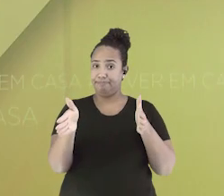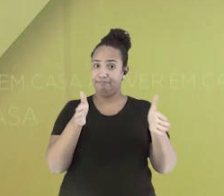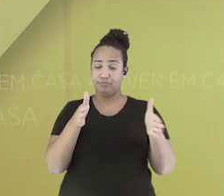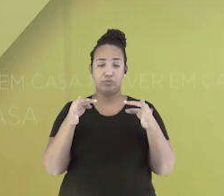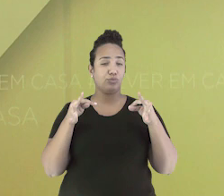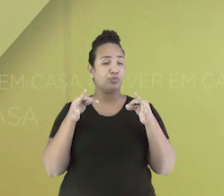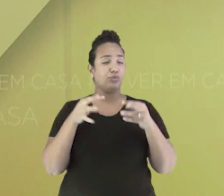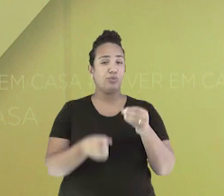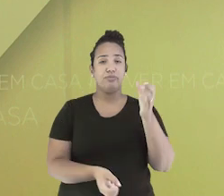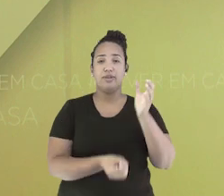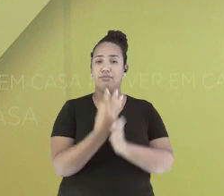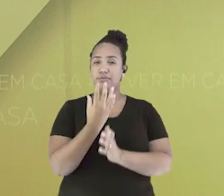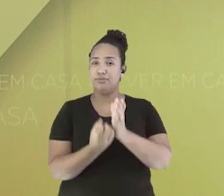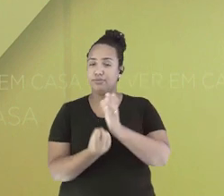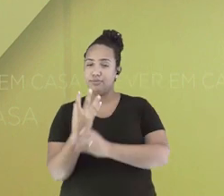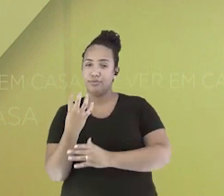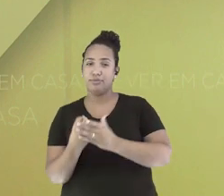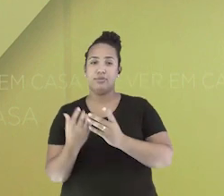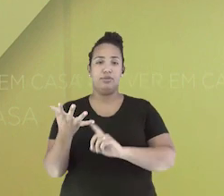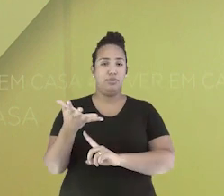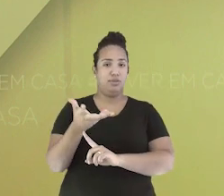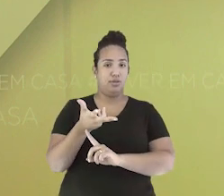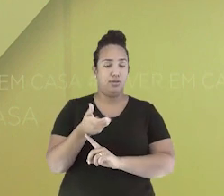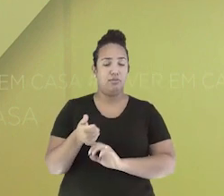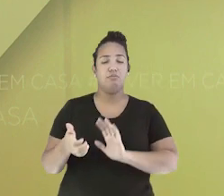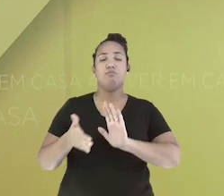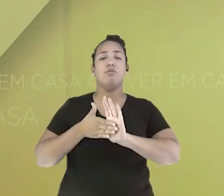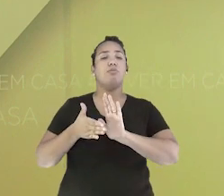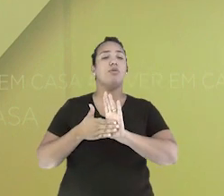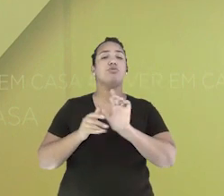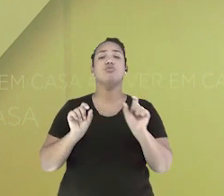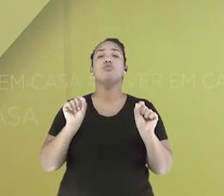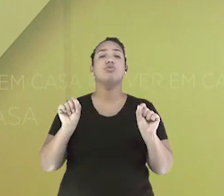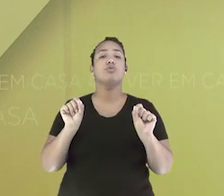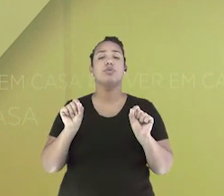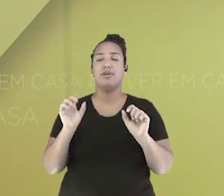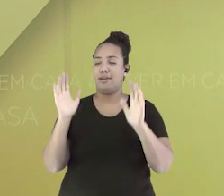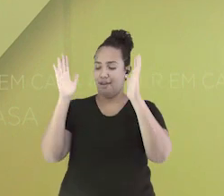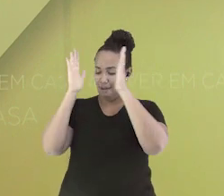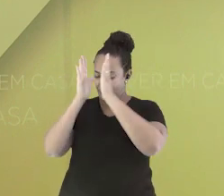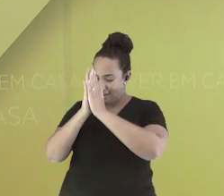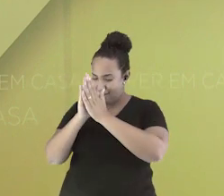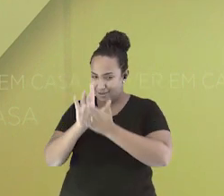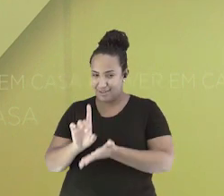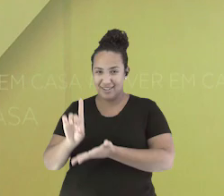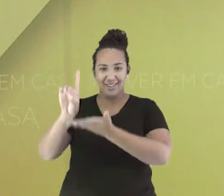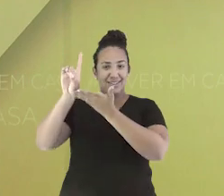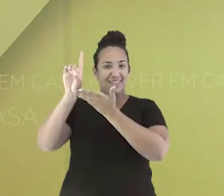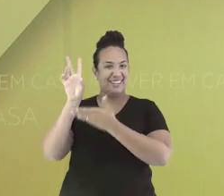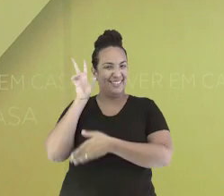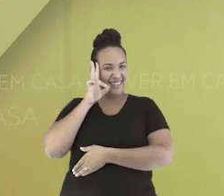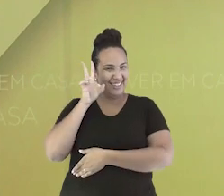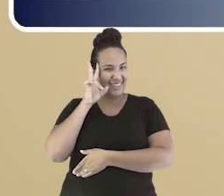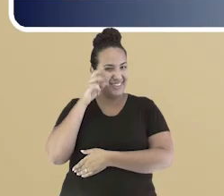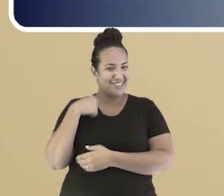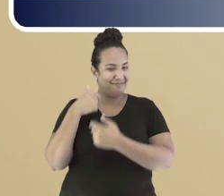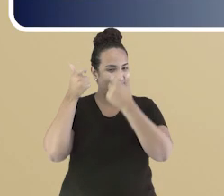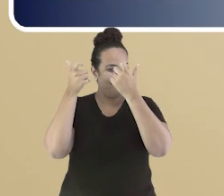que se produziu em relação à arte era com o único propósito de adorar a Deus. Isso lembra algo que falamos agora há